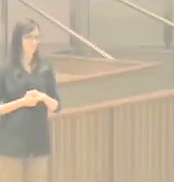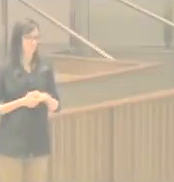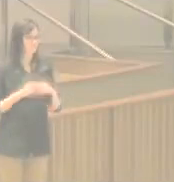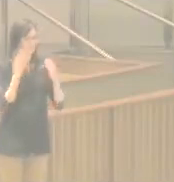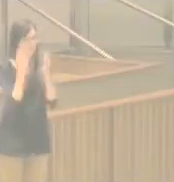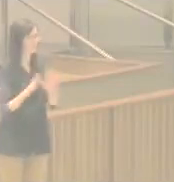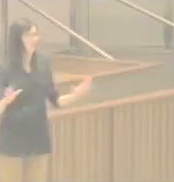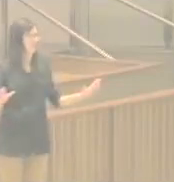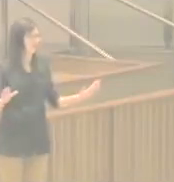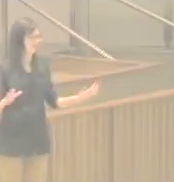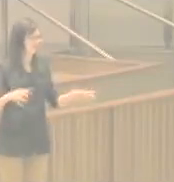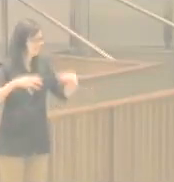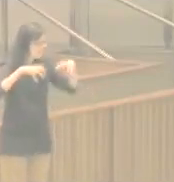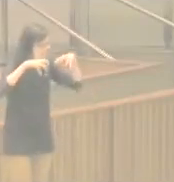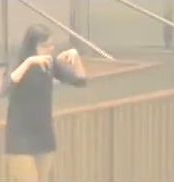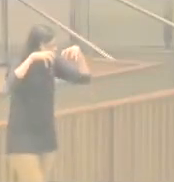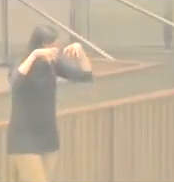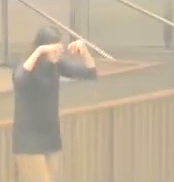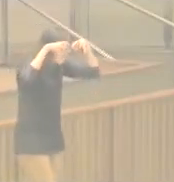Chega de masmorra,